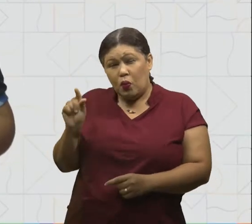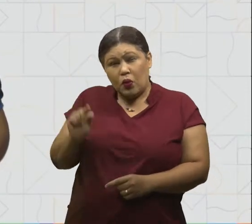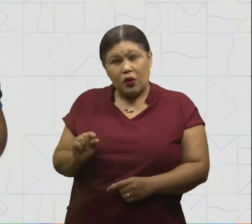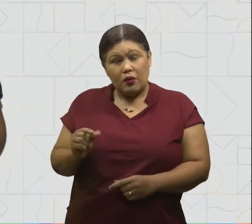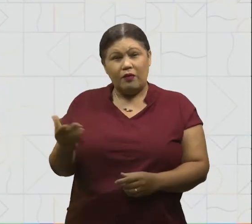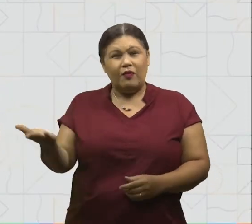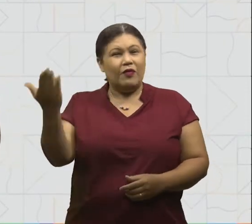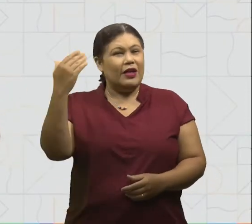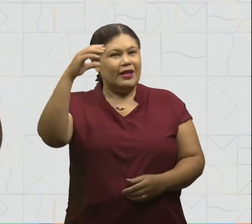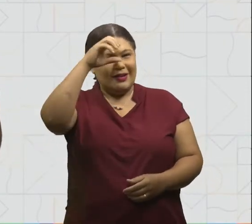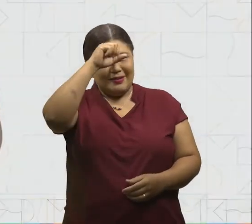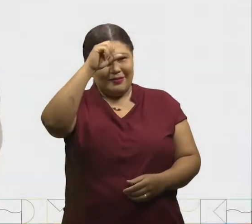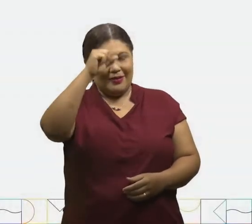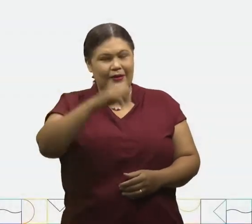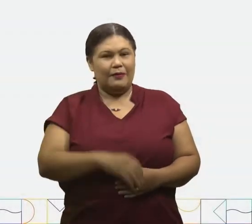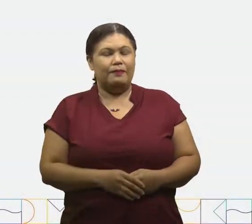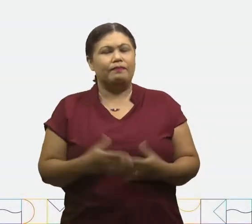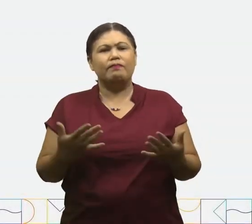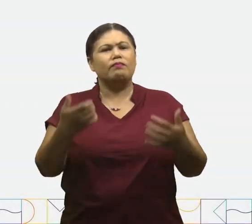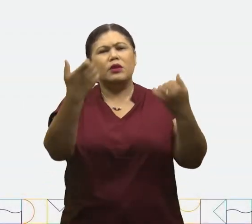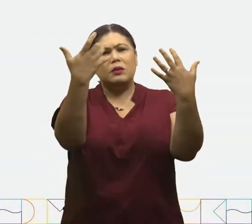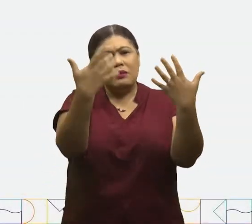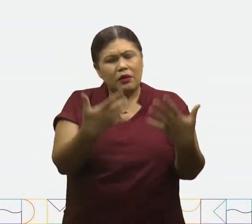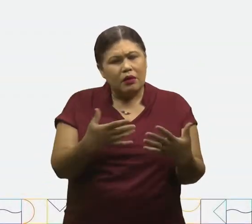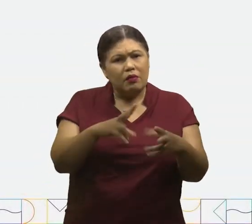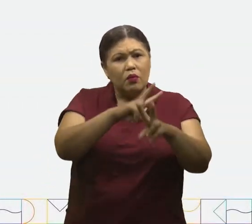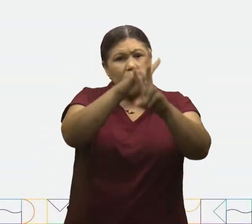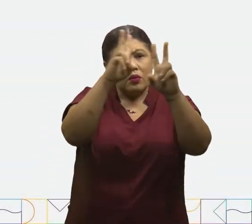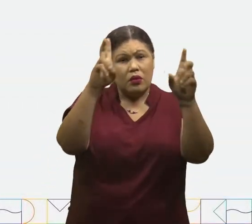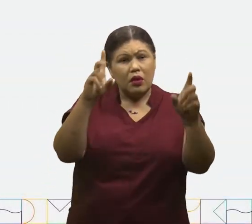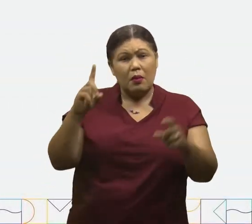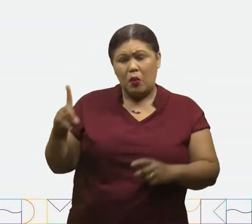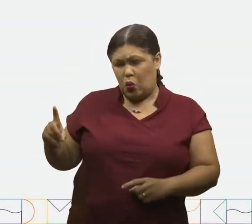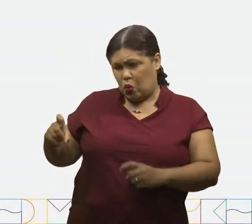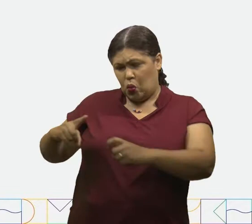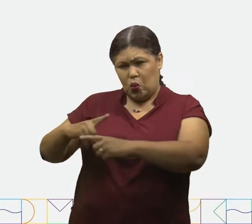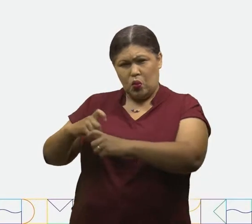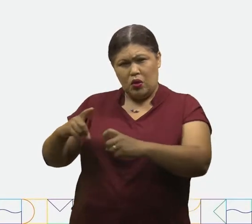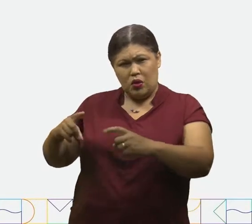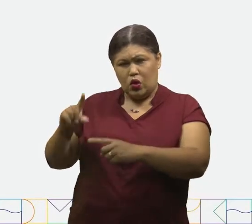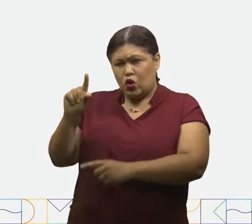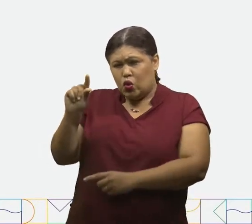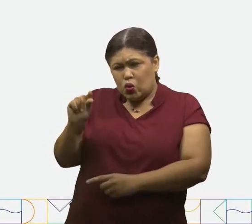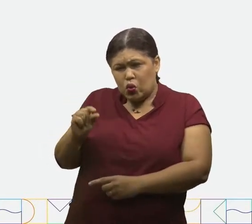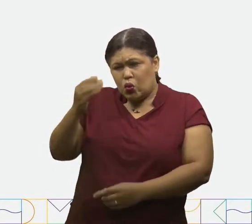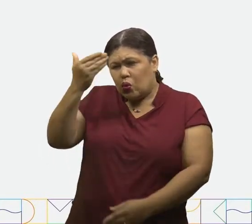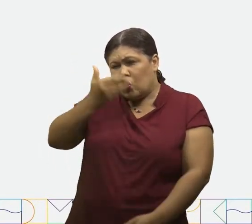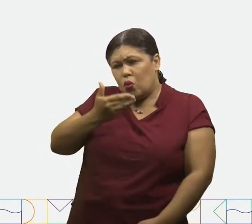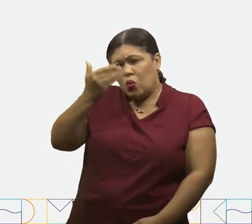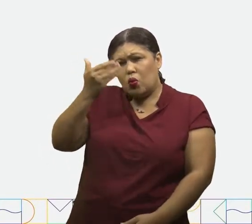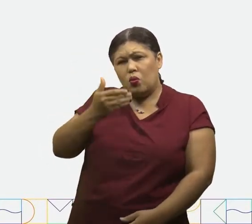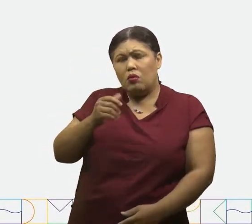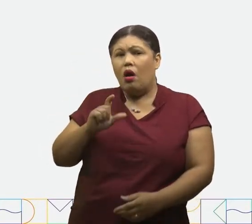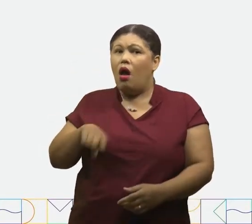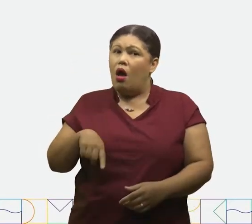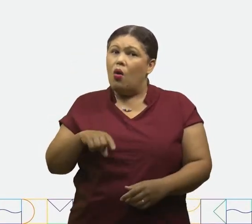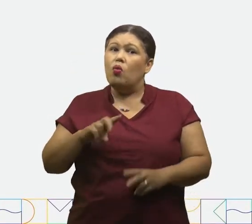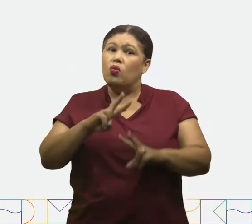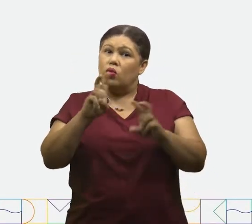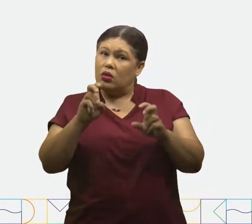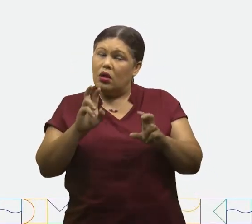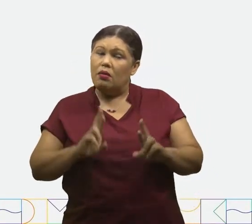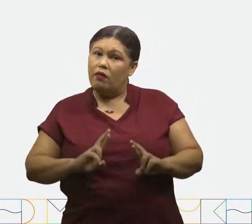nossa hora de aprender? Falar sobre micro-organismos é algo muito amplo, pois como o próprio nome já